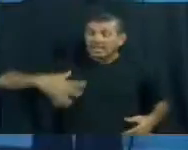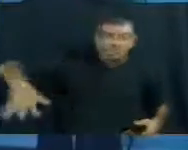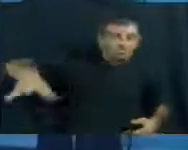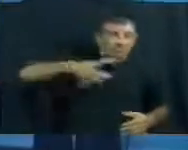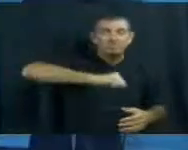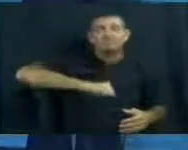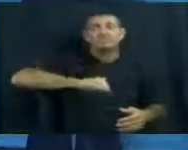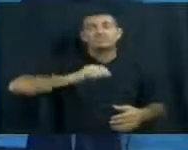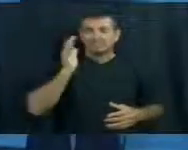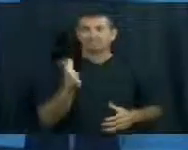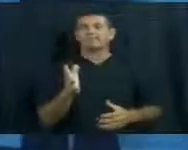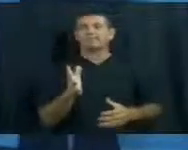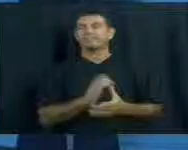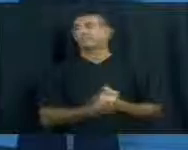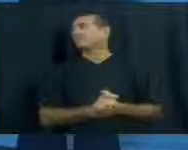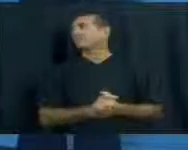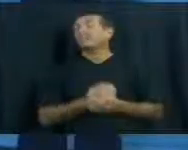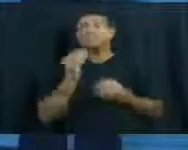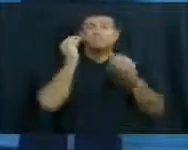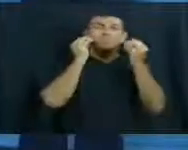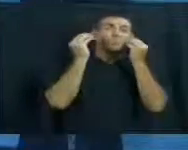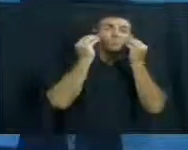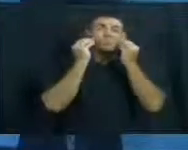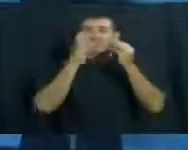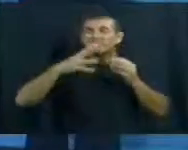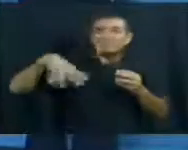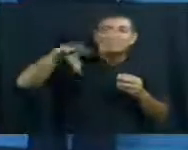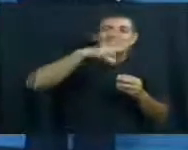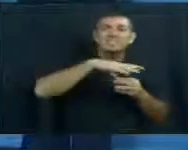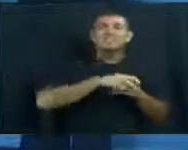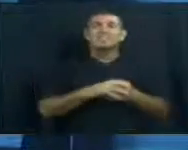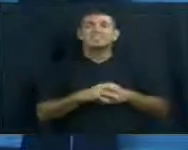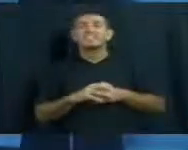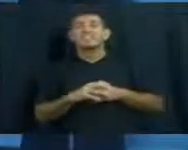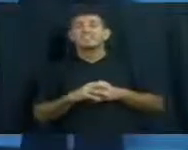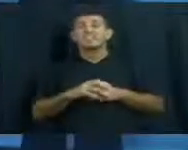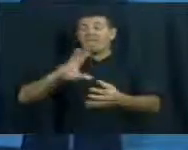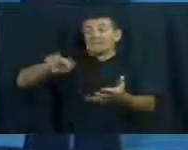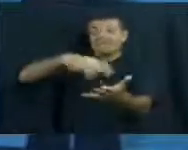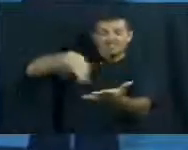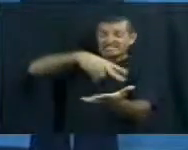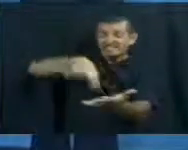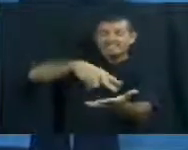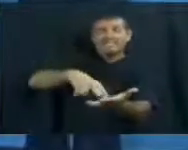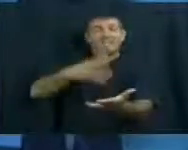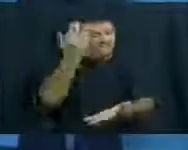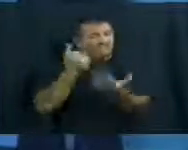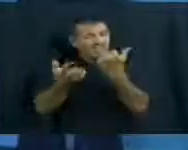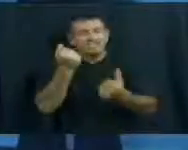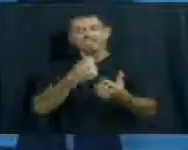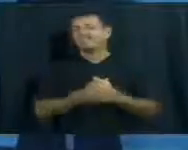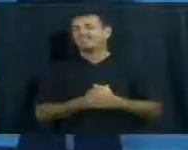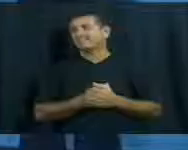já? Então, ó, um beijo pra vocês. Bota o nosso samba que a gente quer sambar,